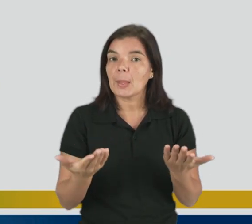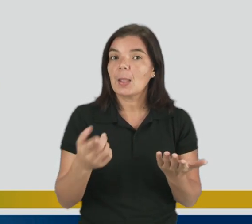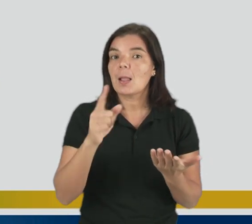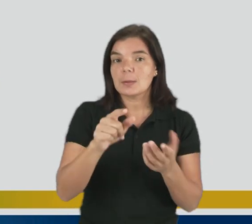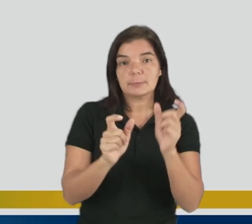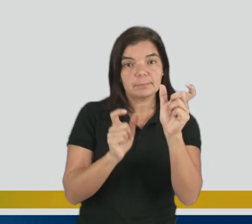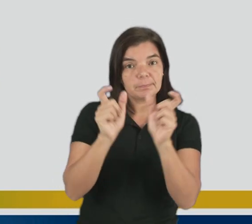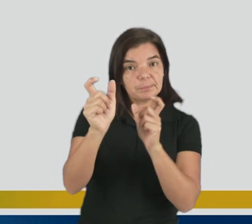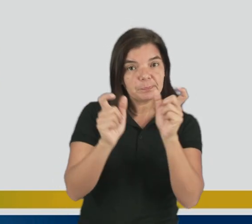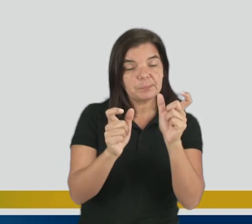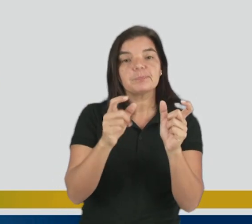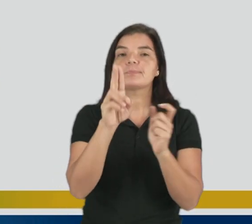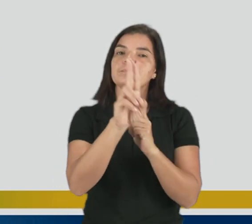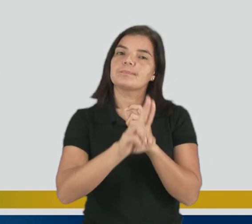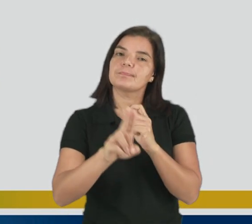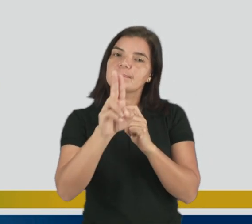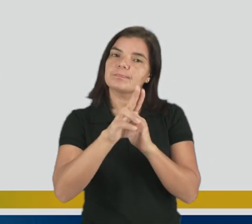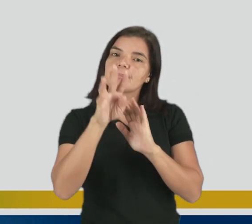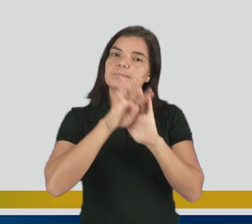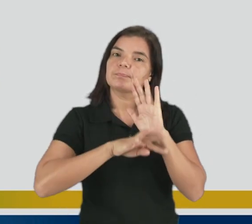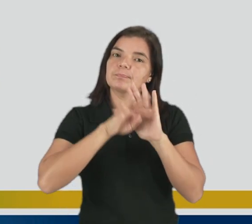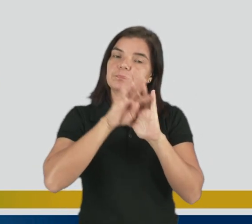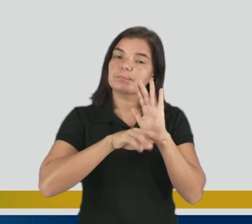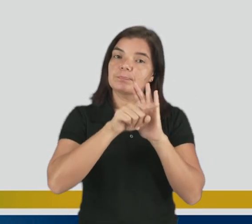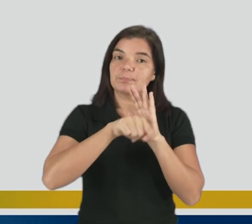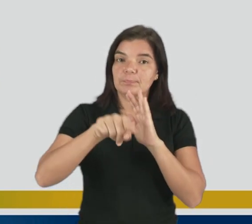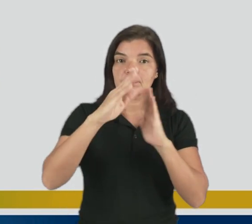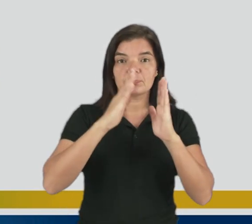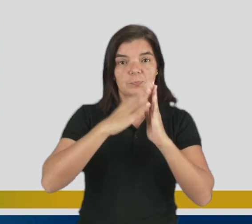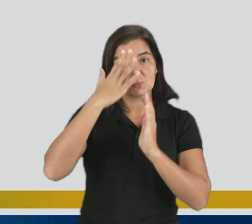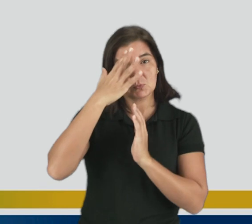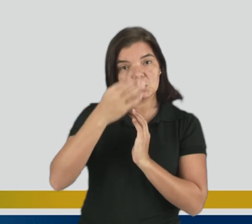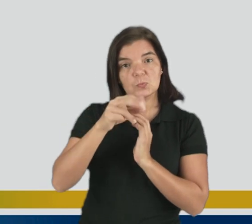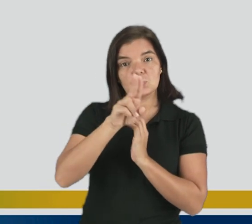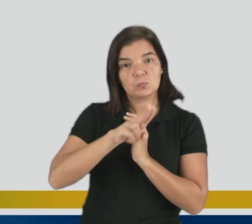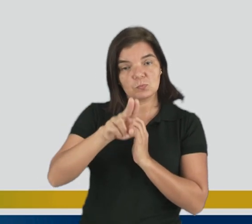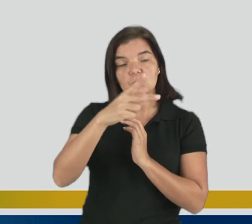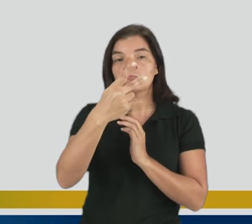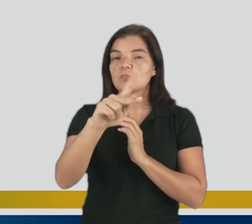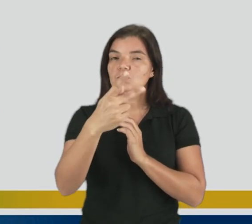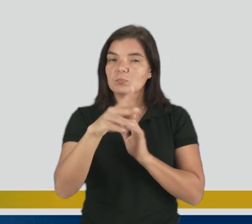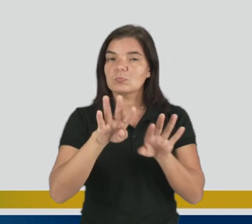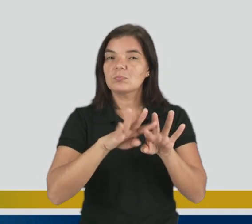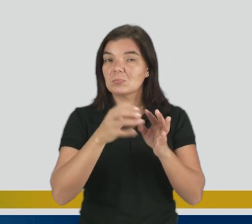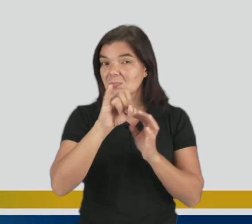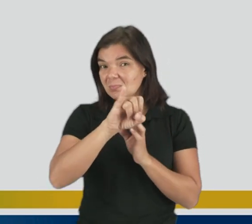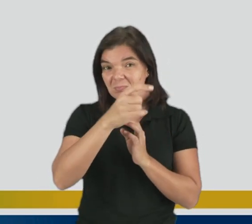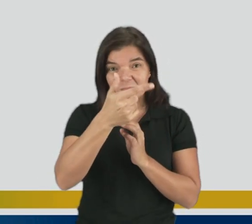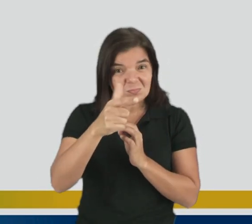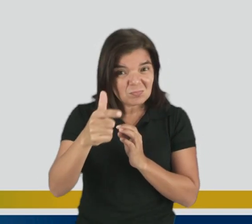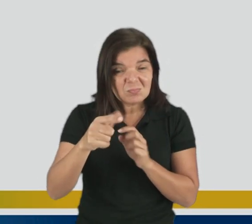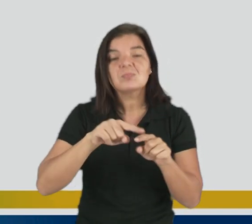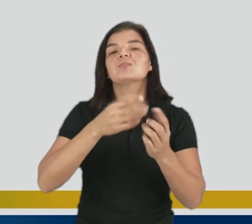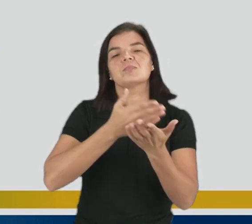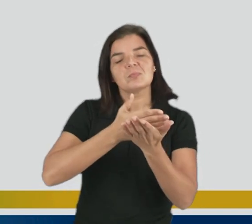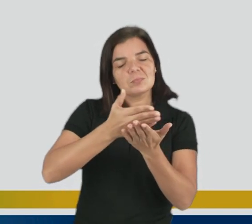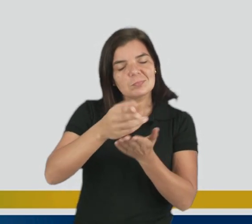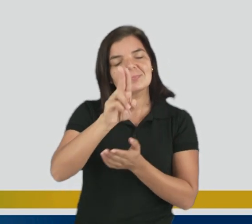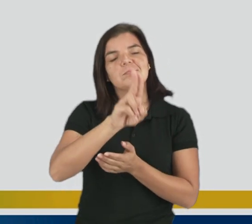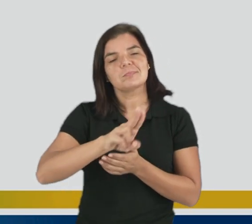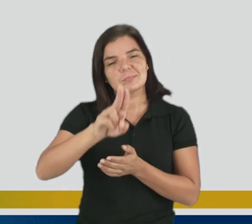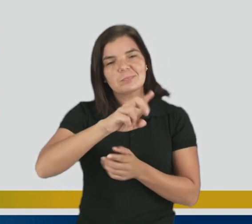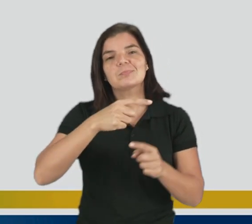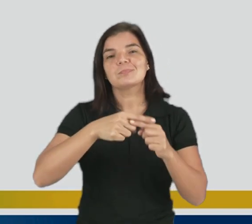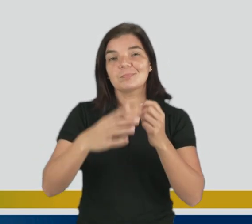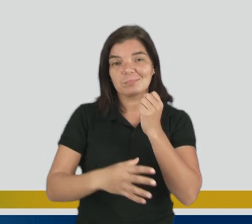são essas palavras que a gente utiliza no nosso texto, que você em casa certamente utiliza no seu. Se não utiliza, comece a utilizar, porque são